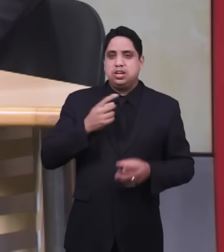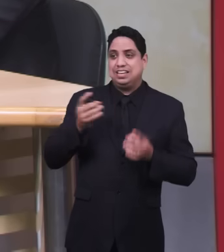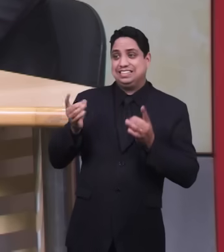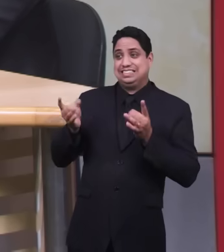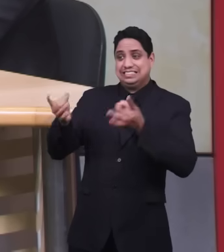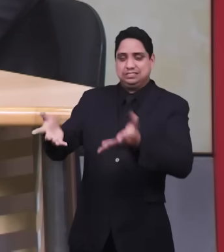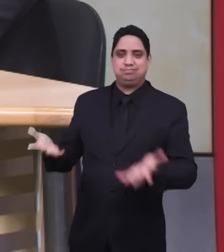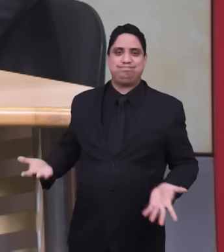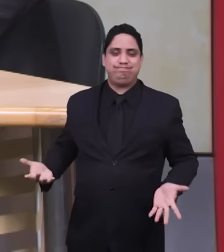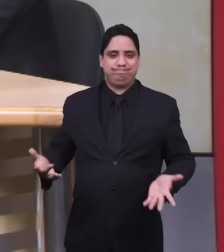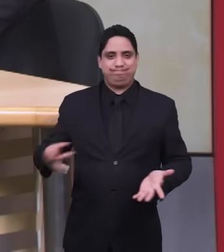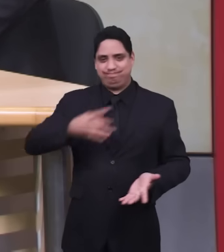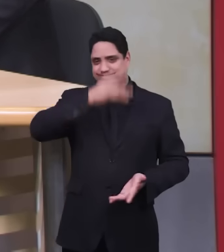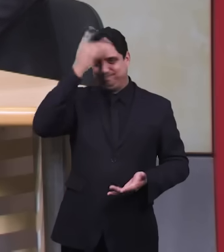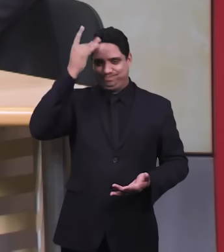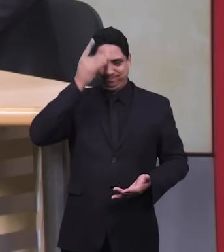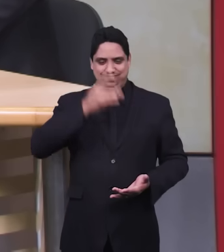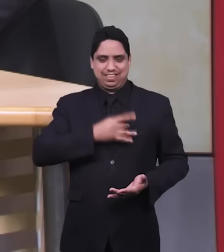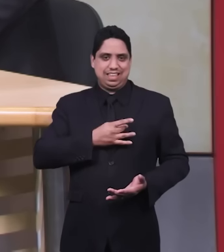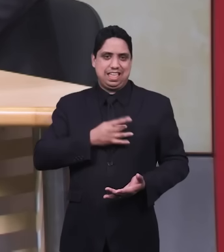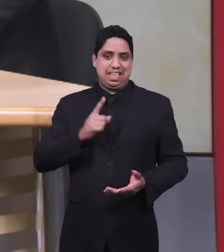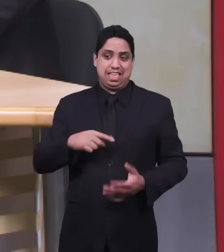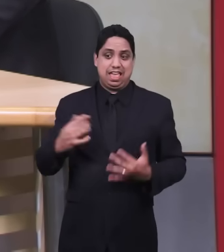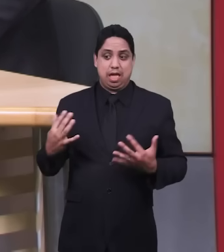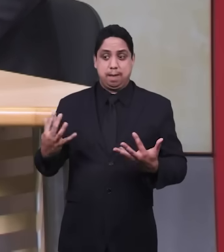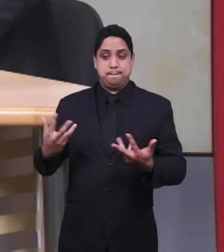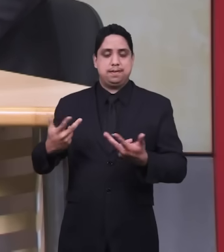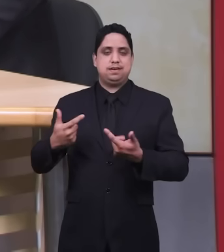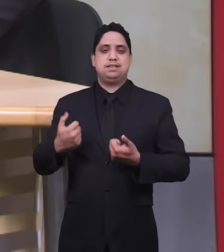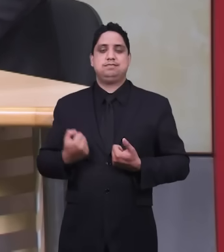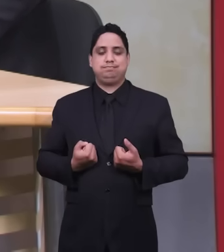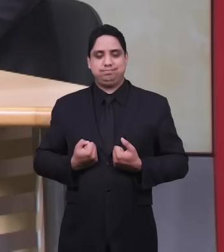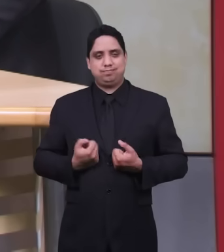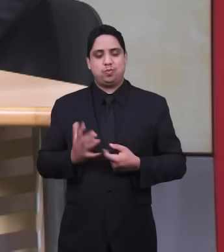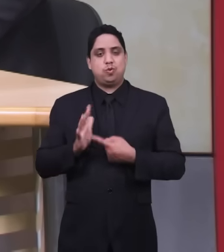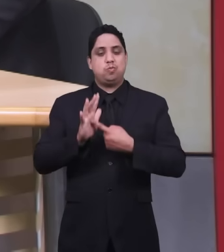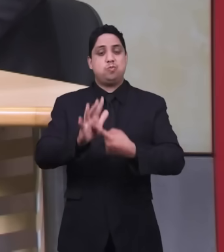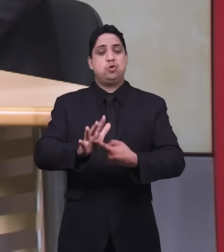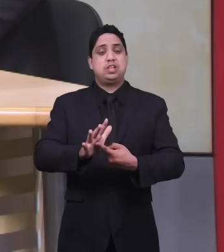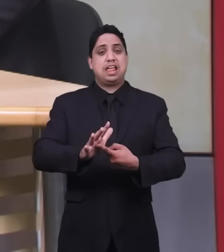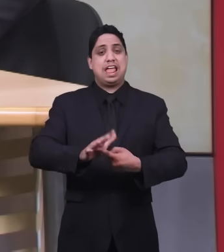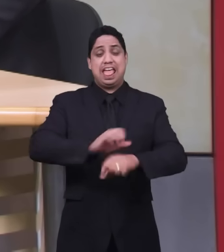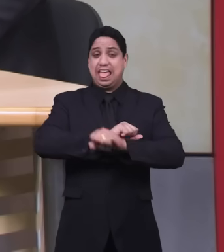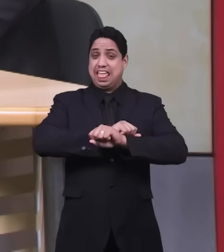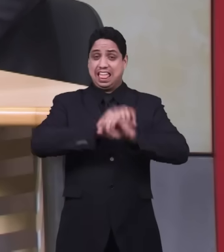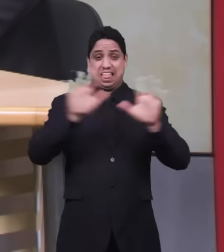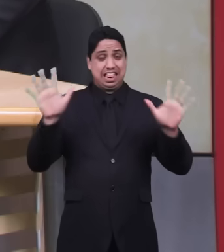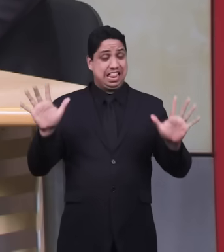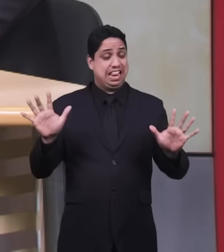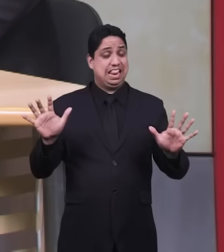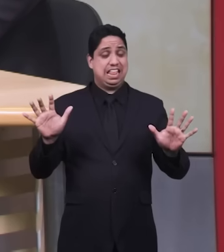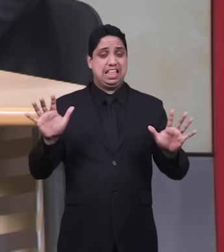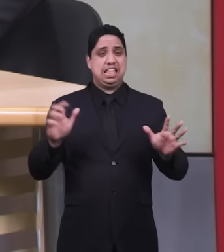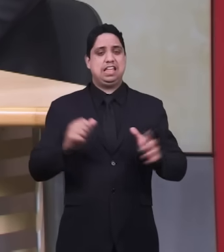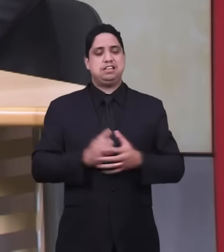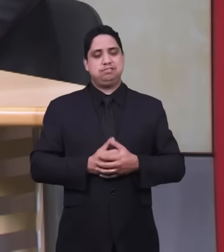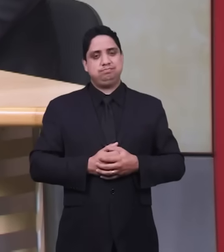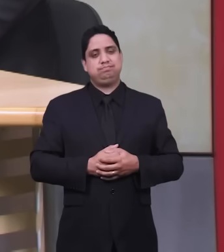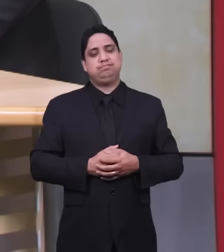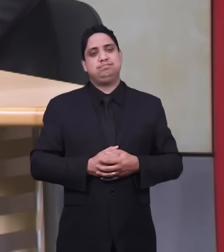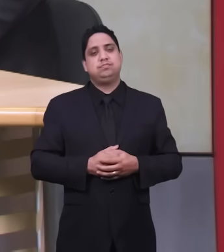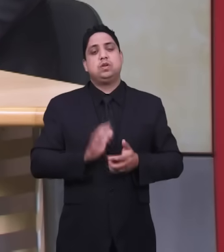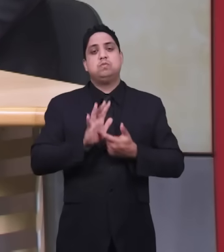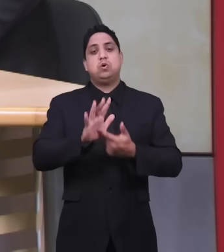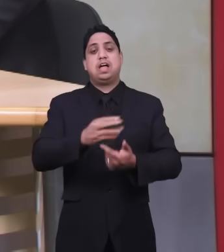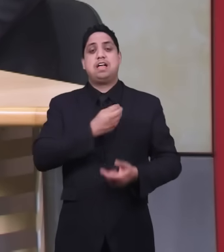que é a beleza, que é, como nós foi falado aqui, né? Ele traz a luz, aclara as Escrituras, ou seja, ele